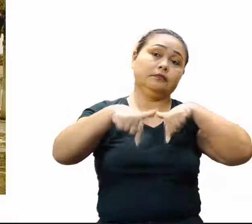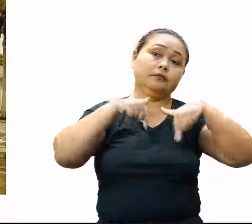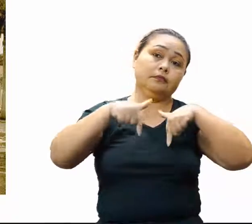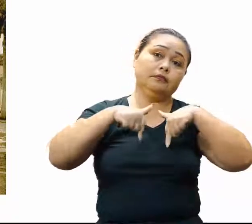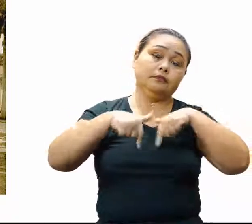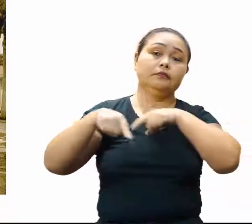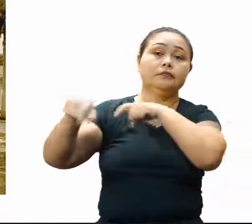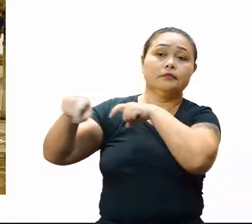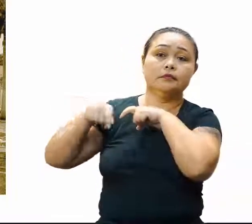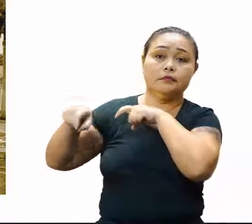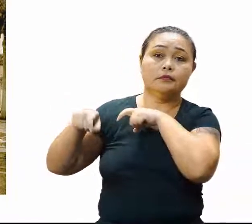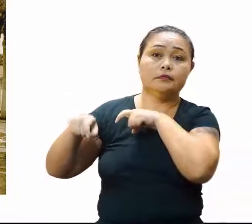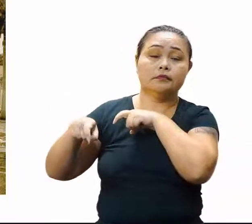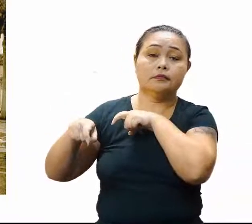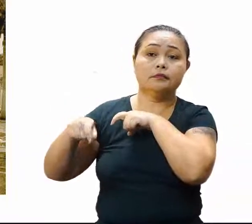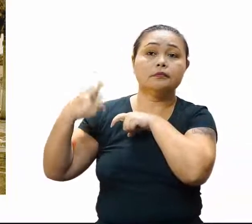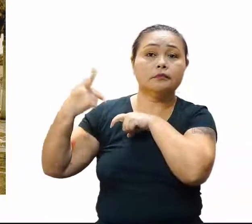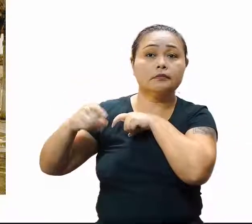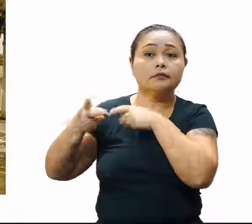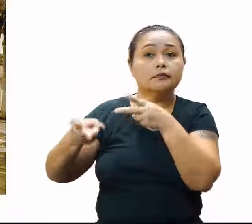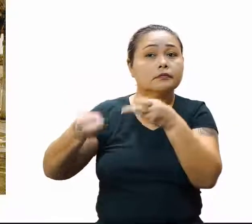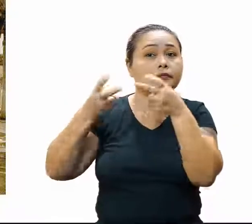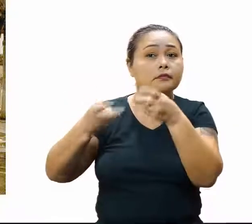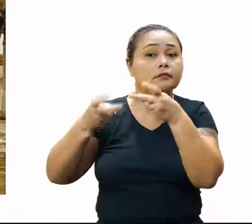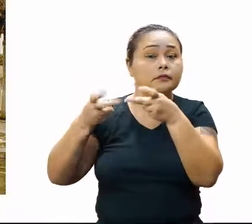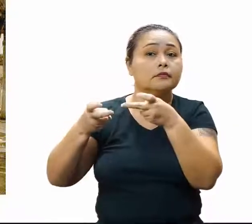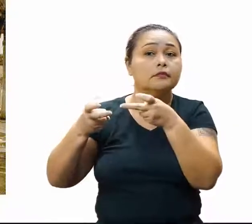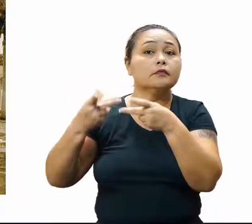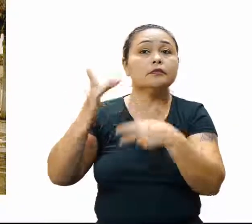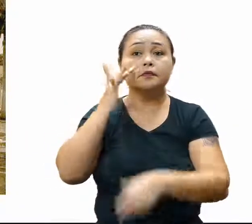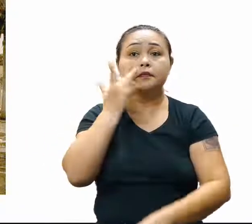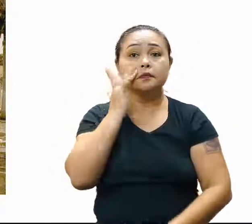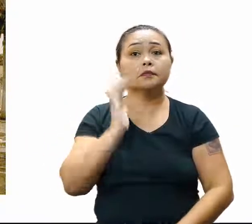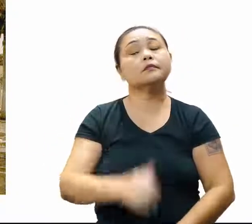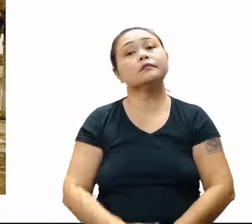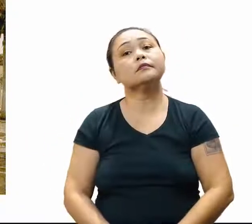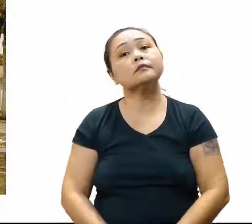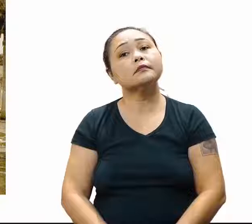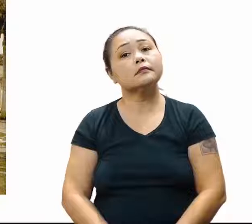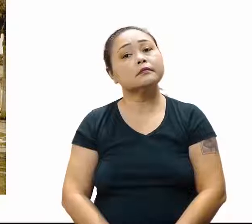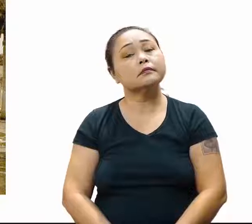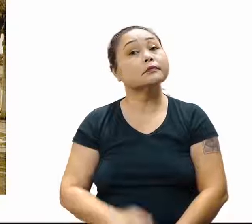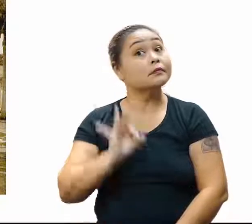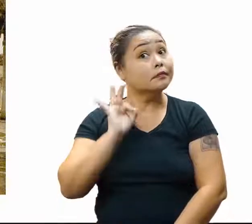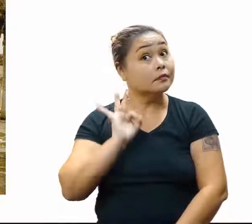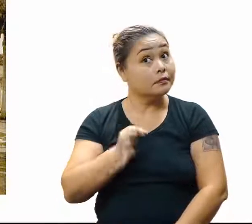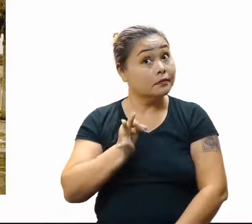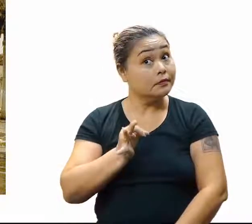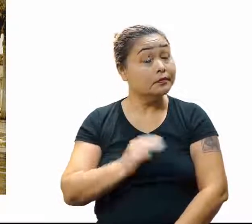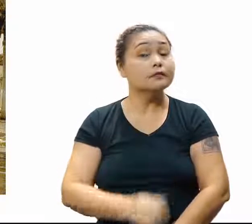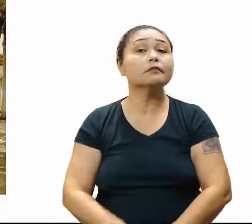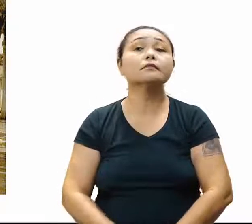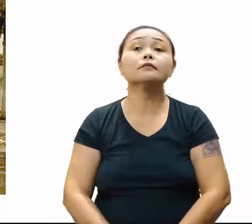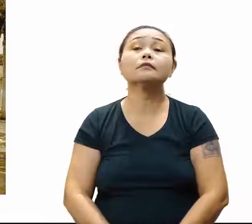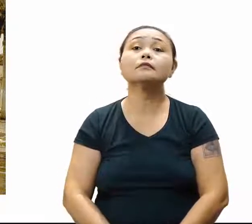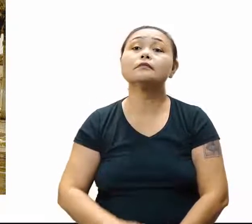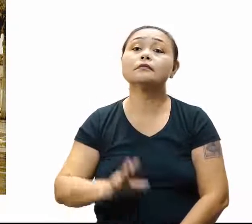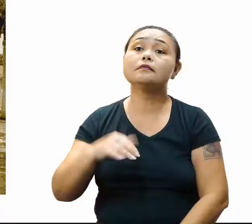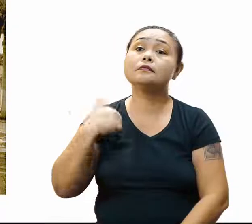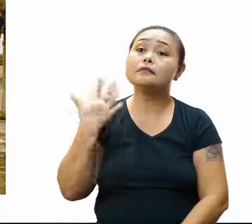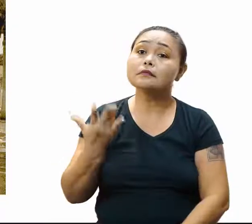lavoura, da exploração do ouro. Tá certo? Com isso,